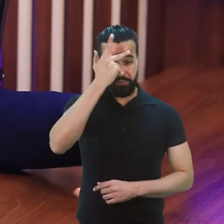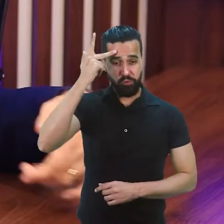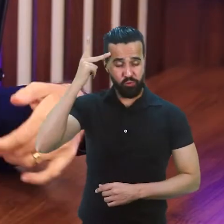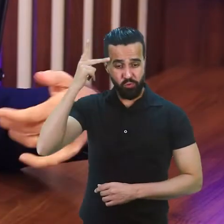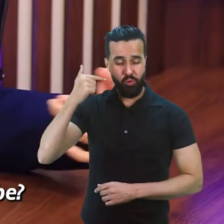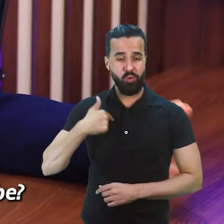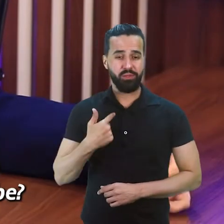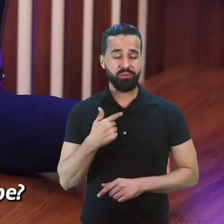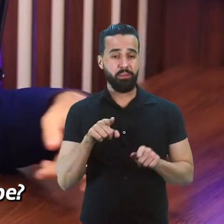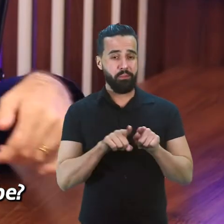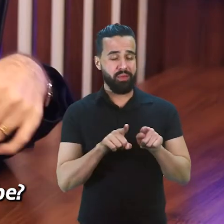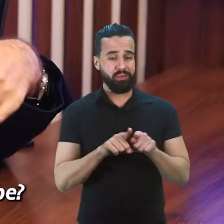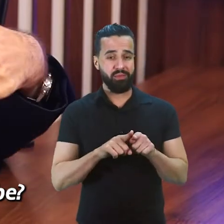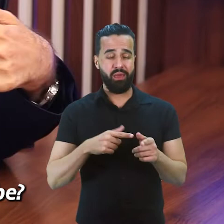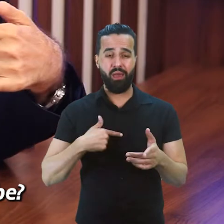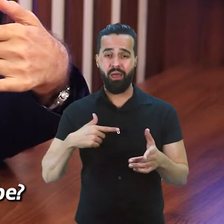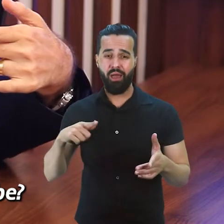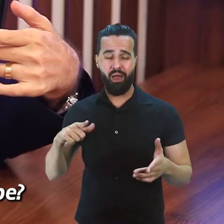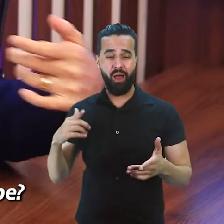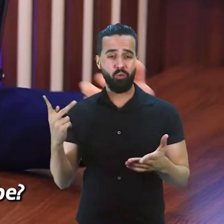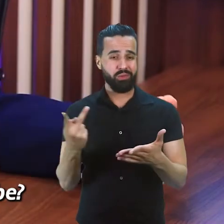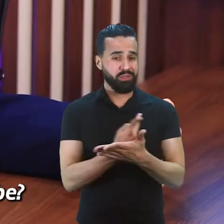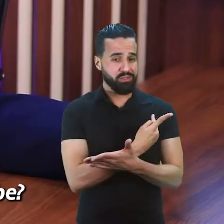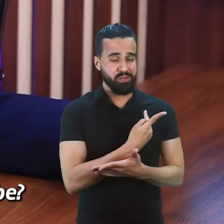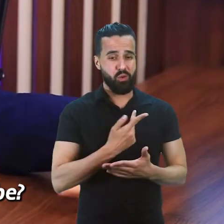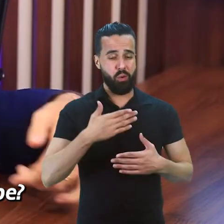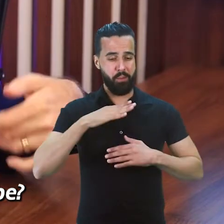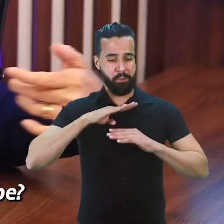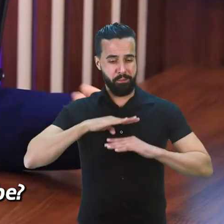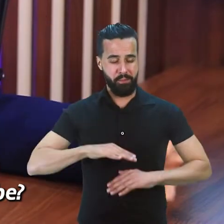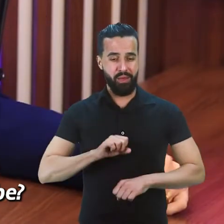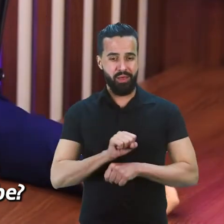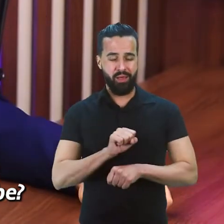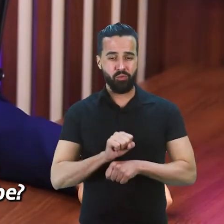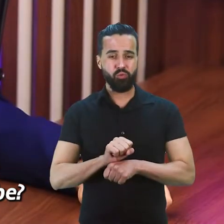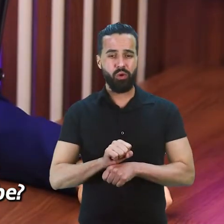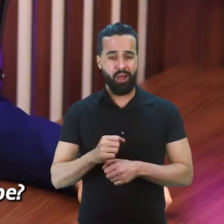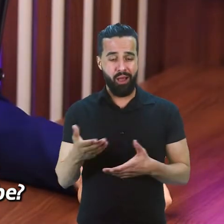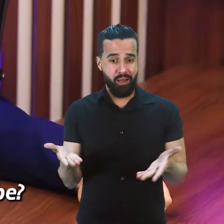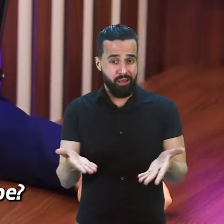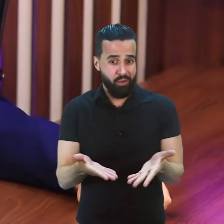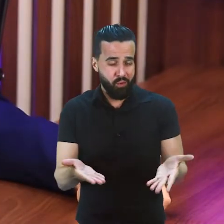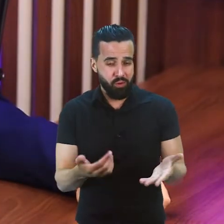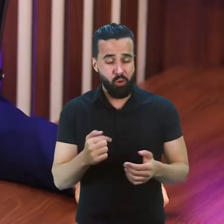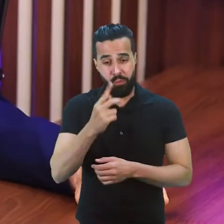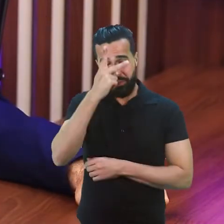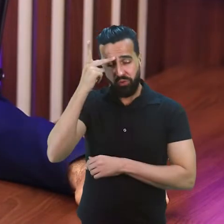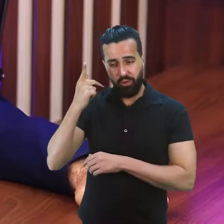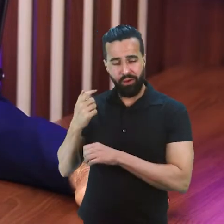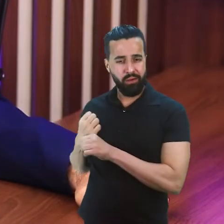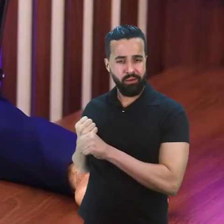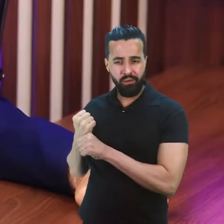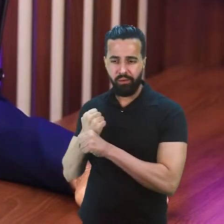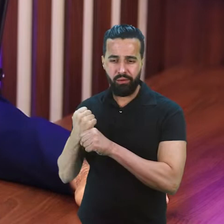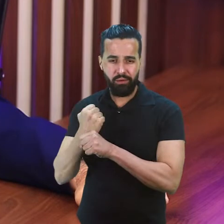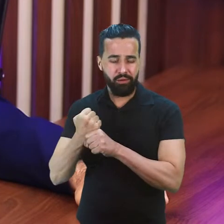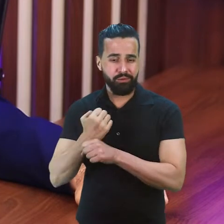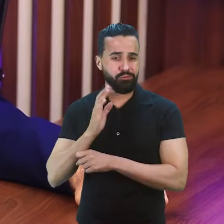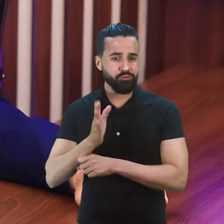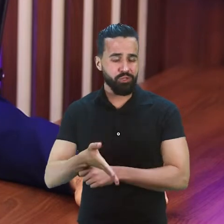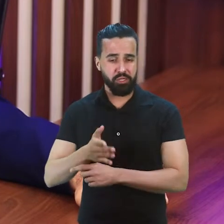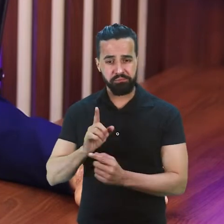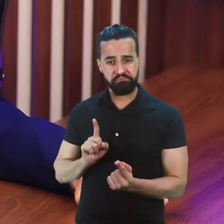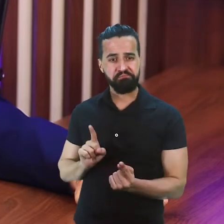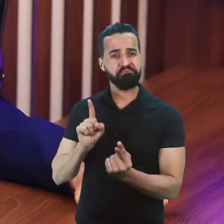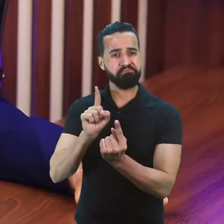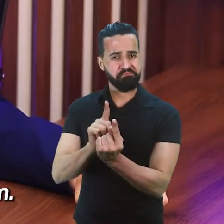lesionado também recentemente, outros há mais tempo que estavam lá fazendo tratamento, sabe? E essa experiência,